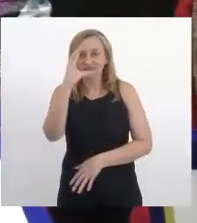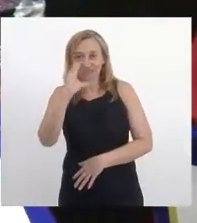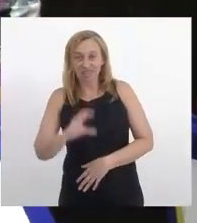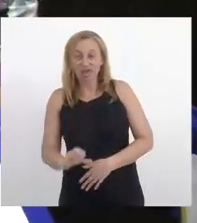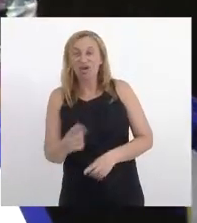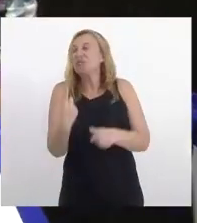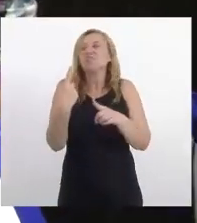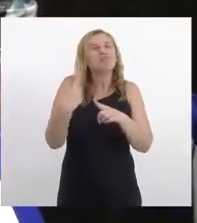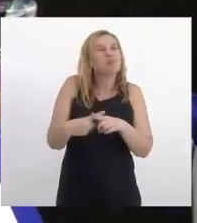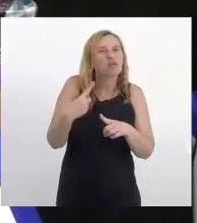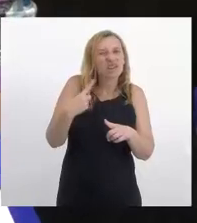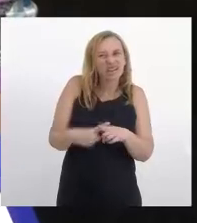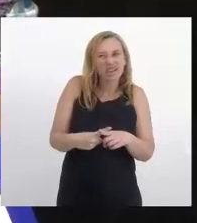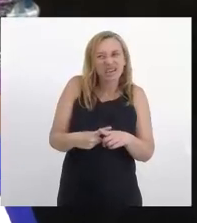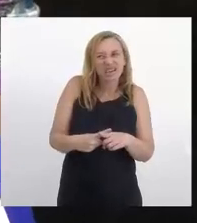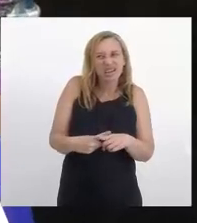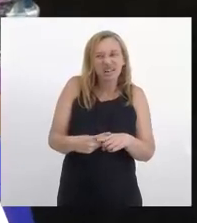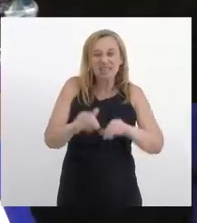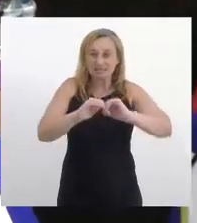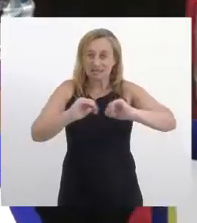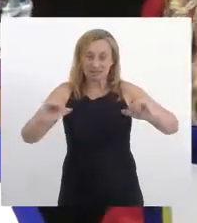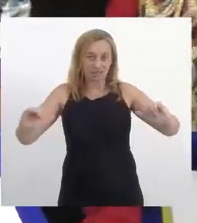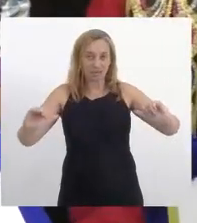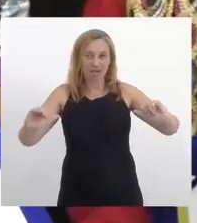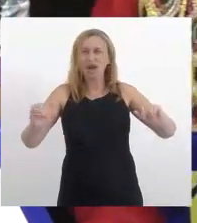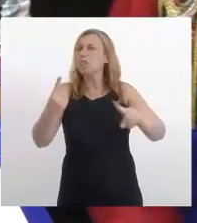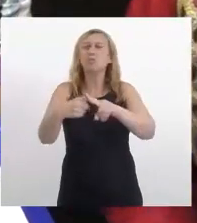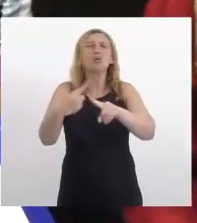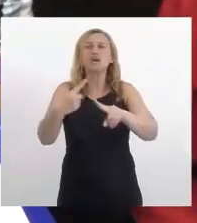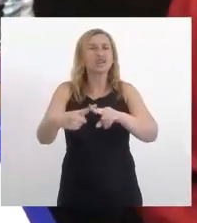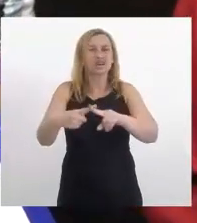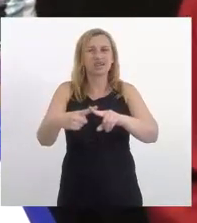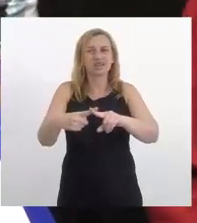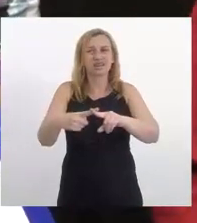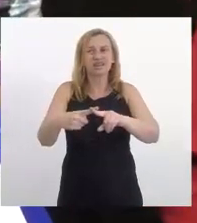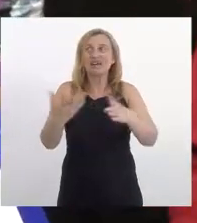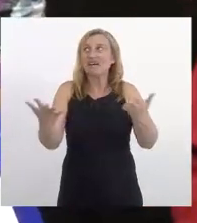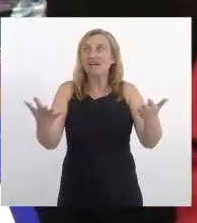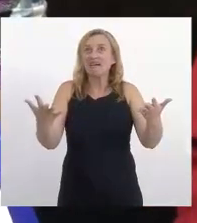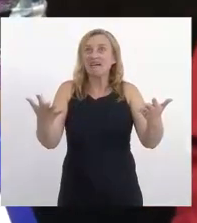por que essa separação? Por que